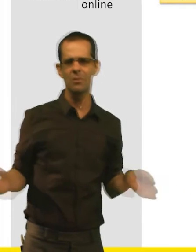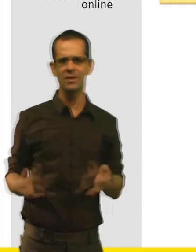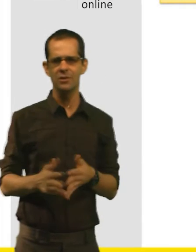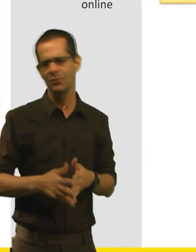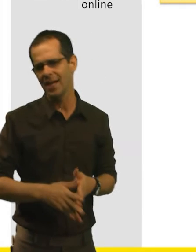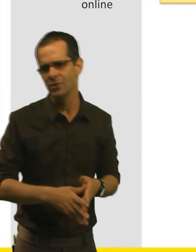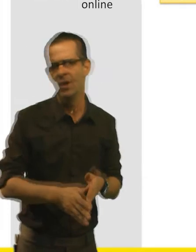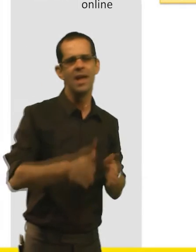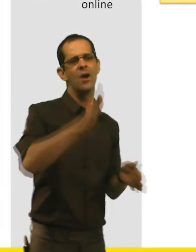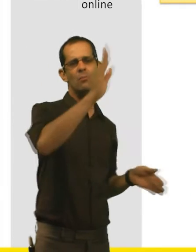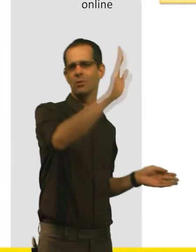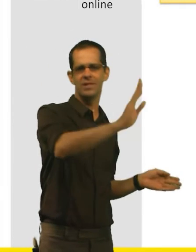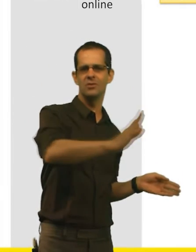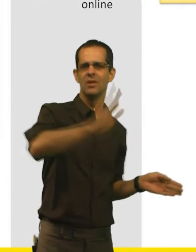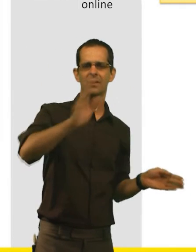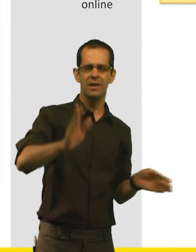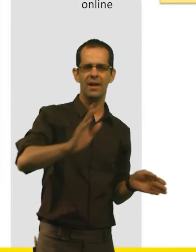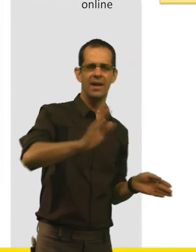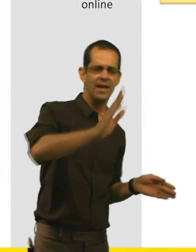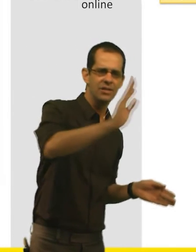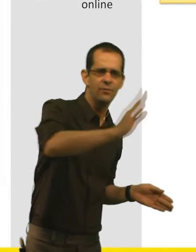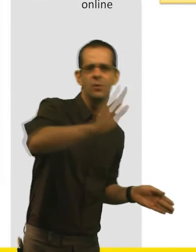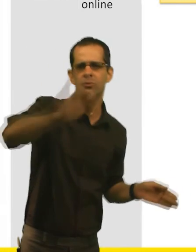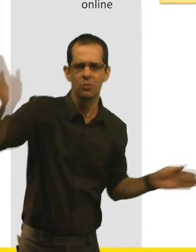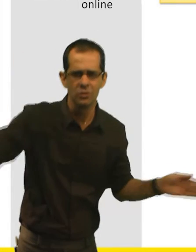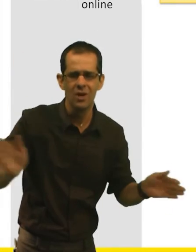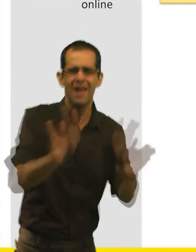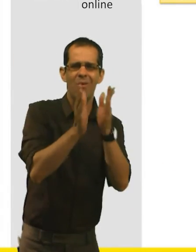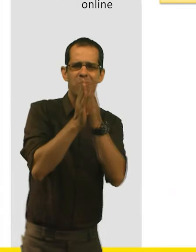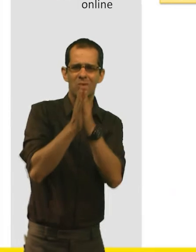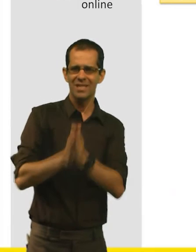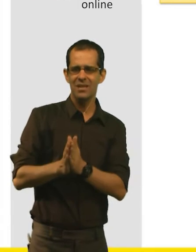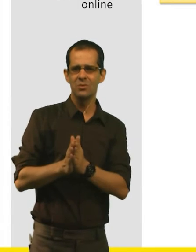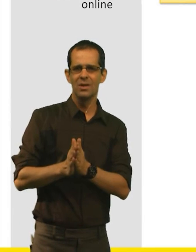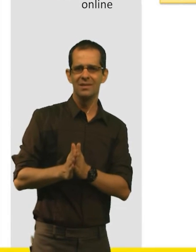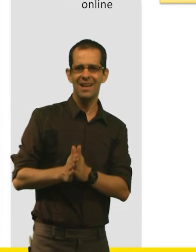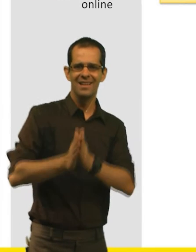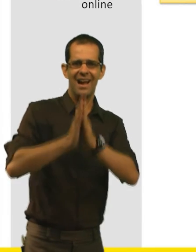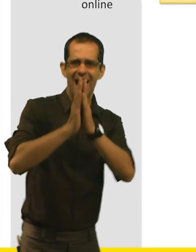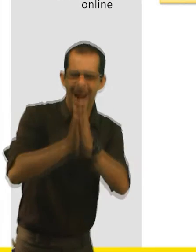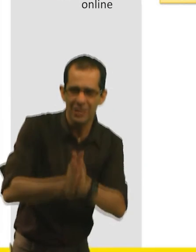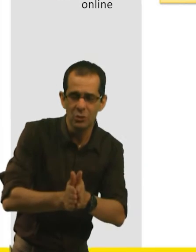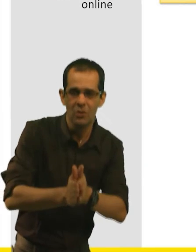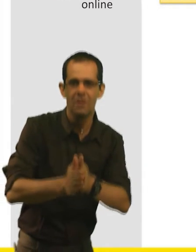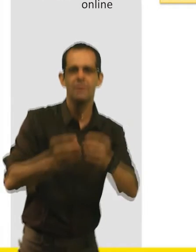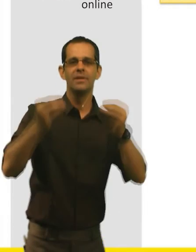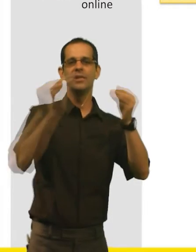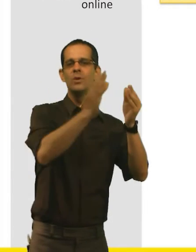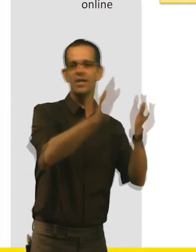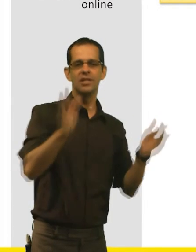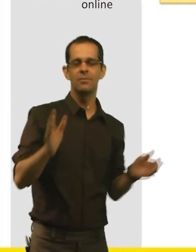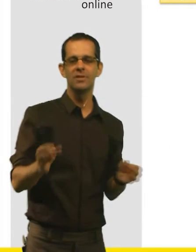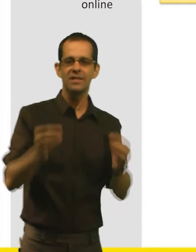não é um processo fácil, é um processo dificultoso, é um processo, tá, árduo.